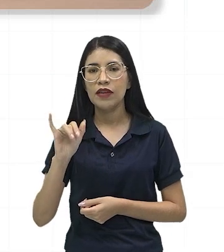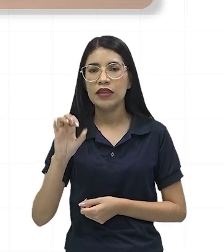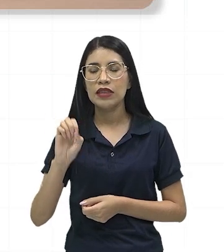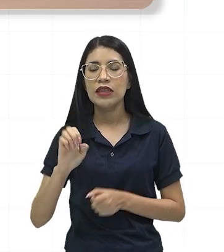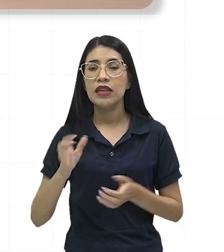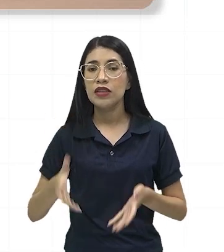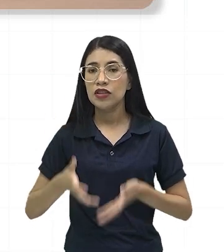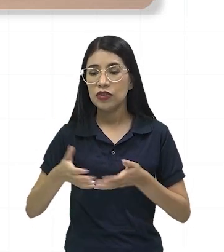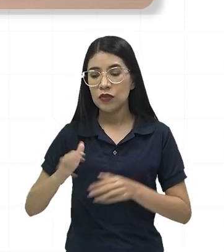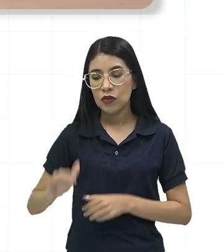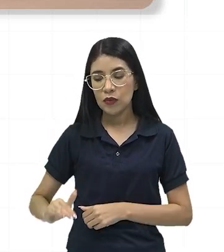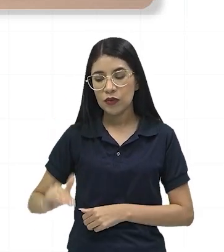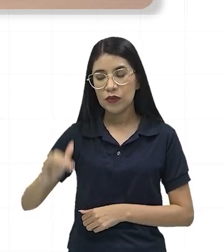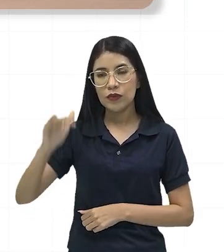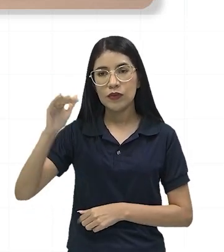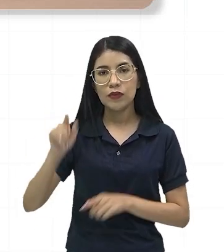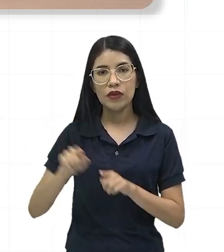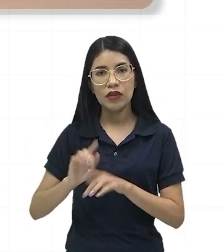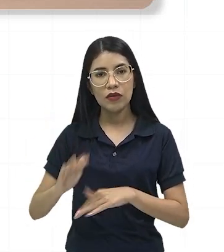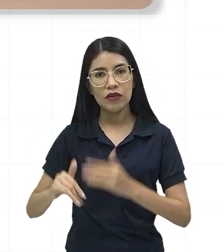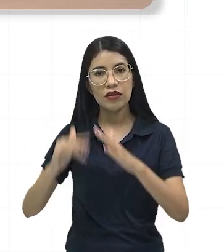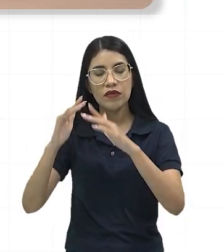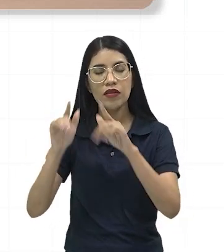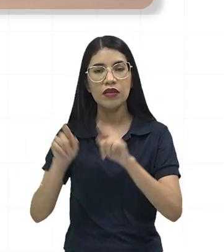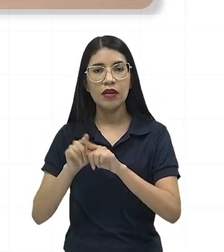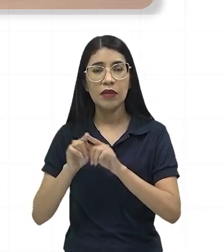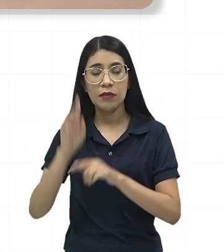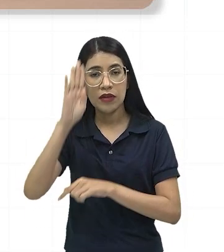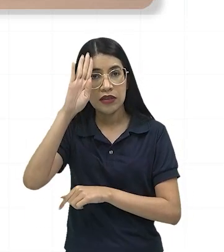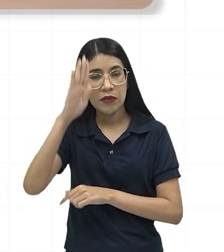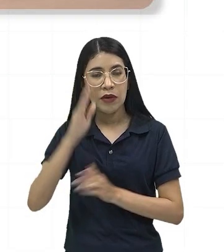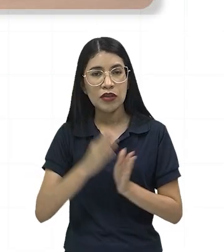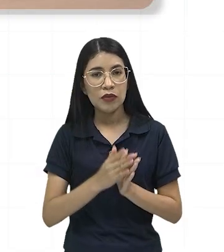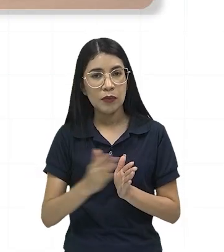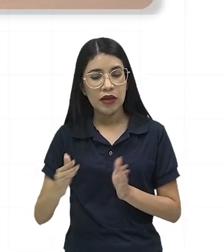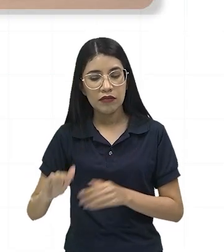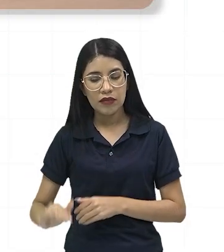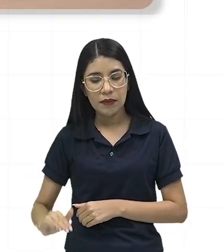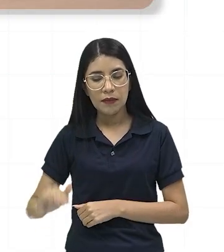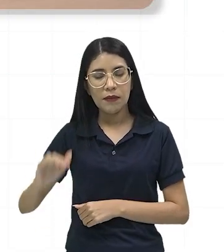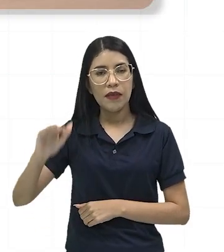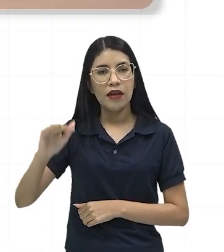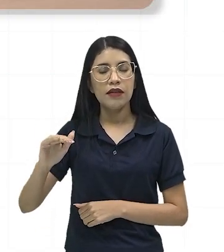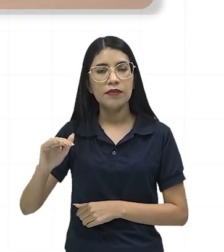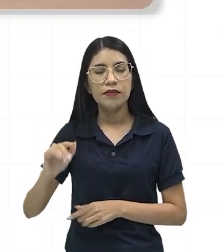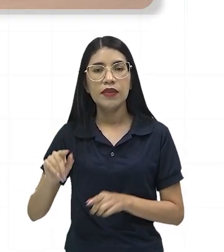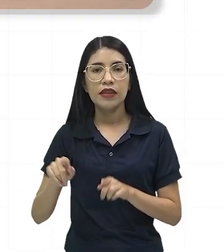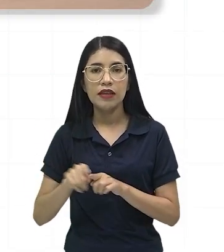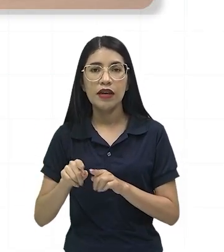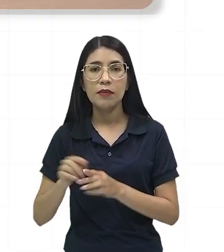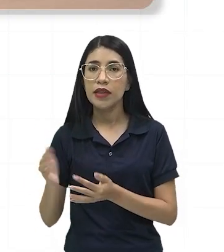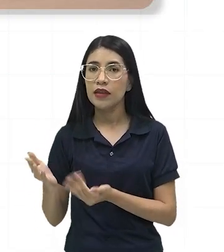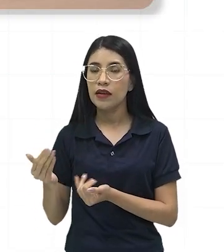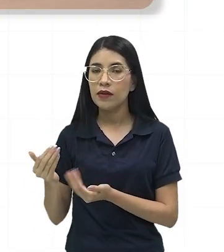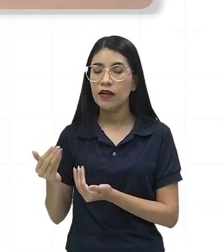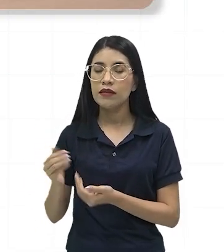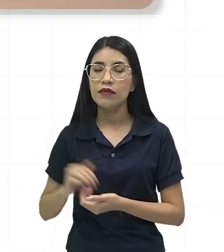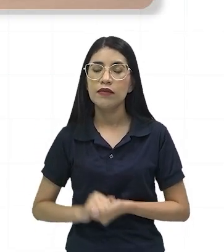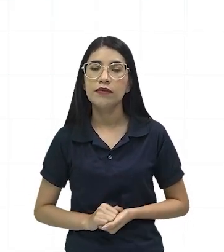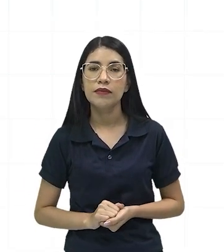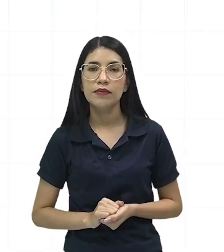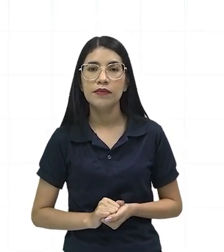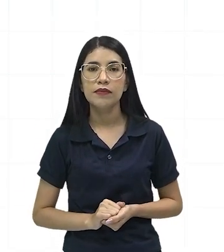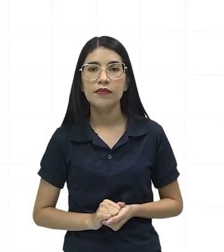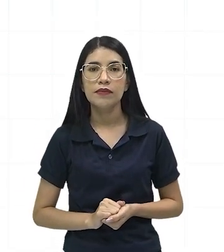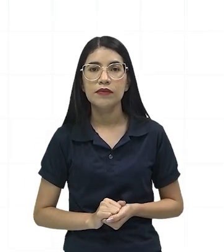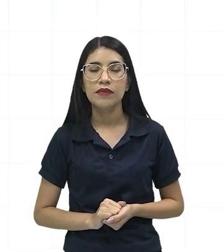e o desenvolvimento, especialmente durante a infância e a adolescência, certo? Temos